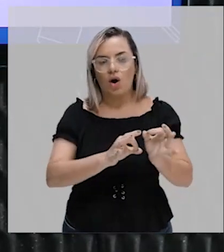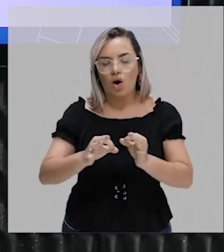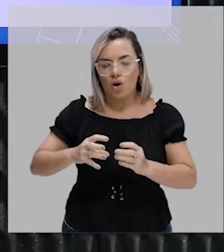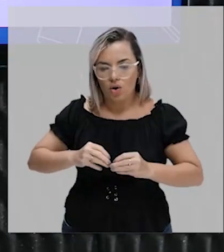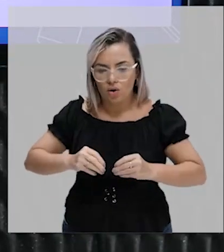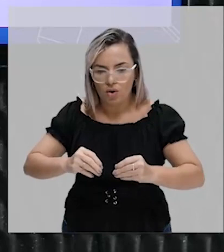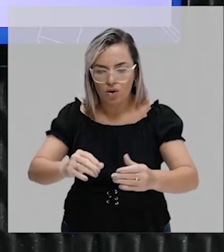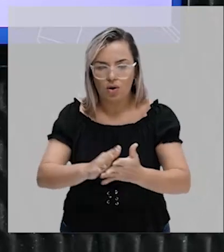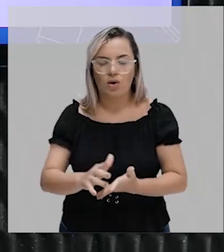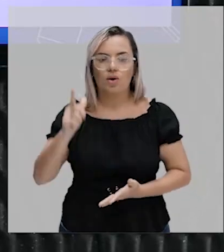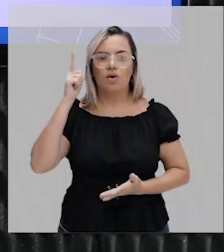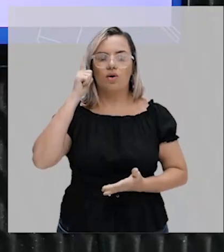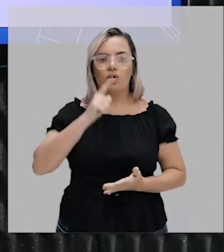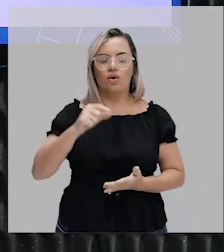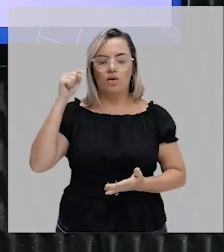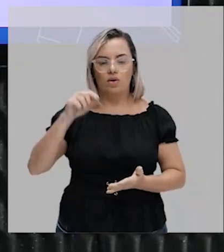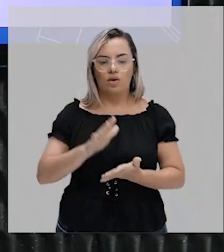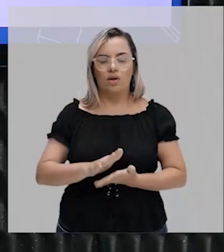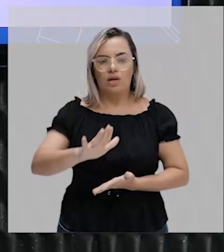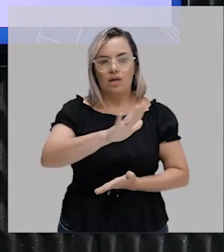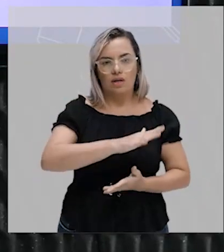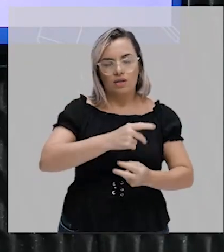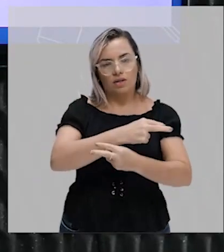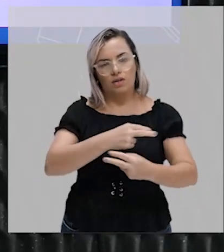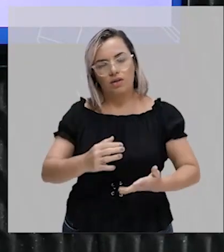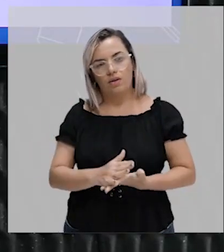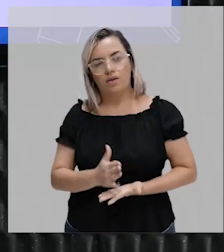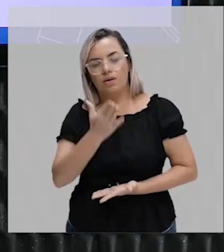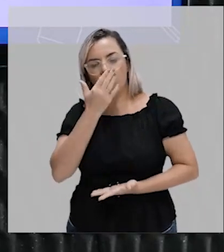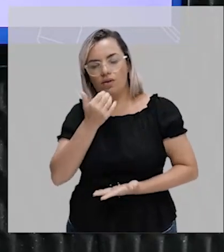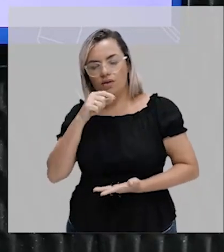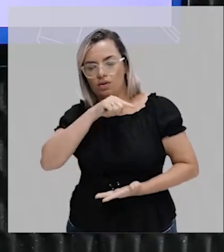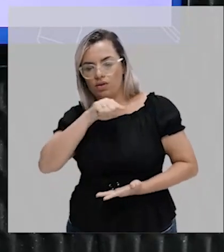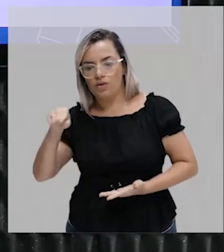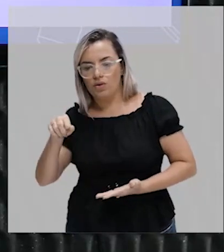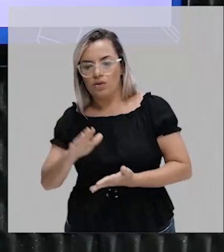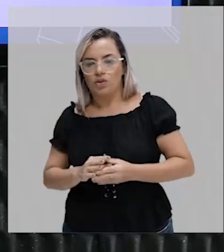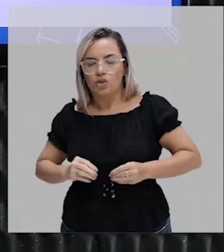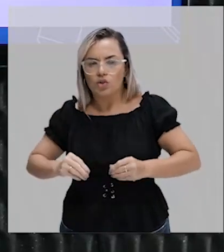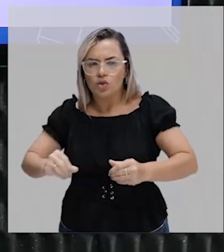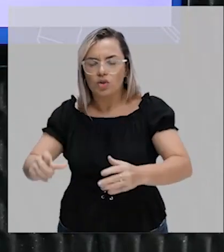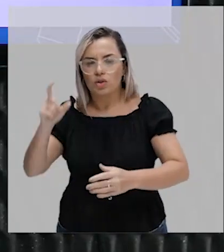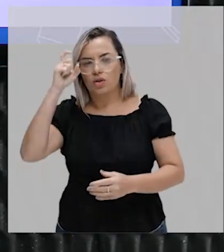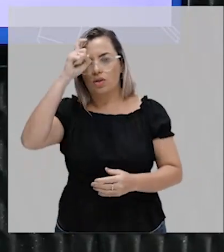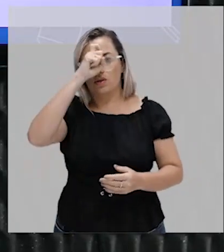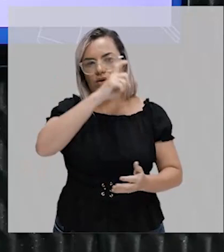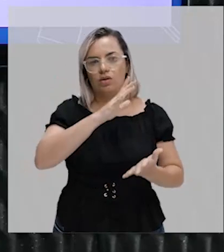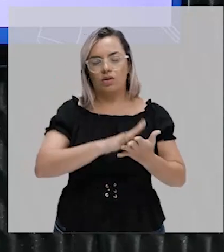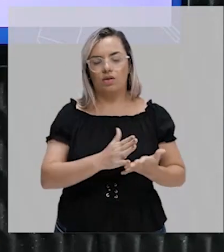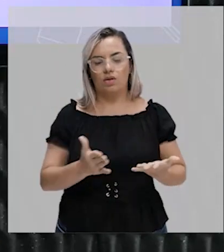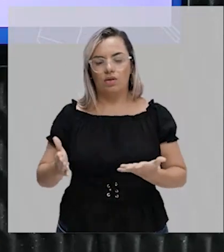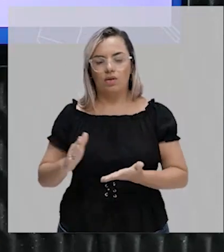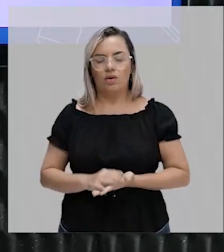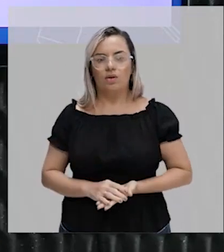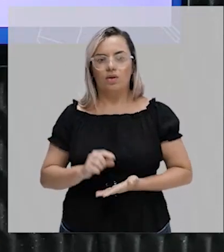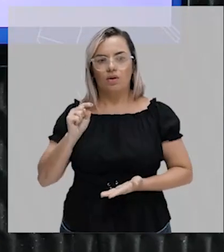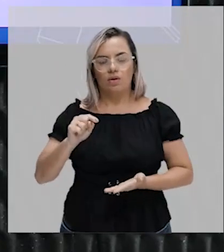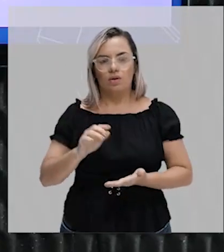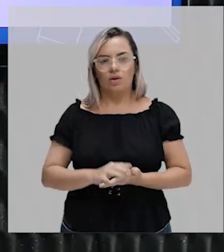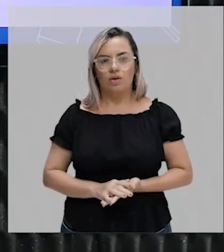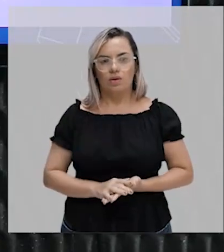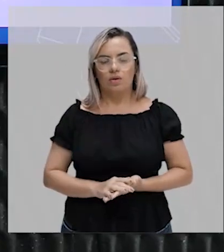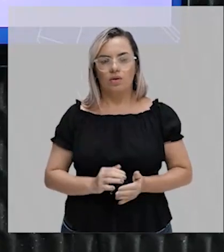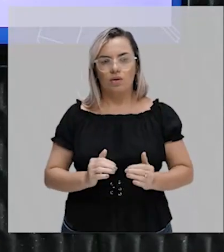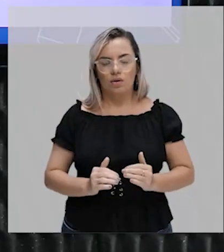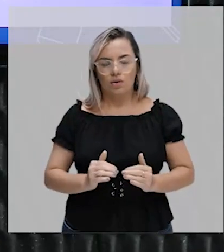nós conseguimos produzir, né, estes alimentos em condições adversas. que foi aí, abre-se de passagem, né, o